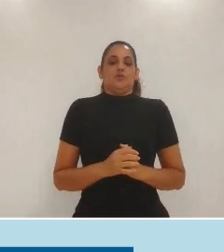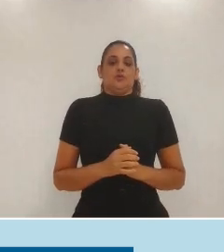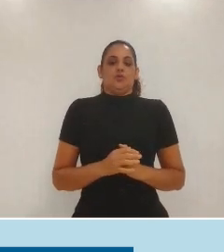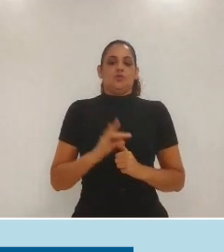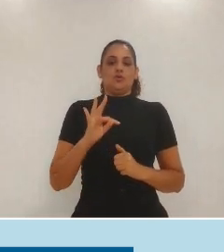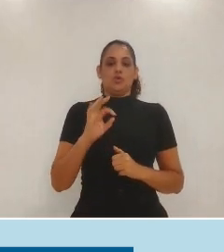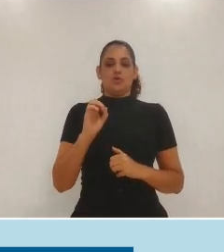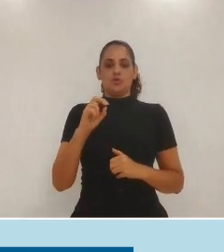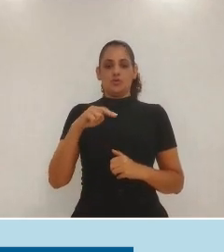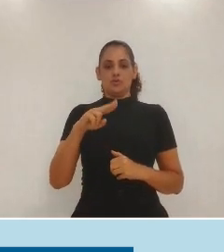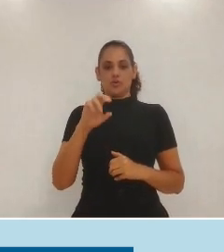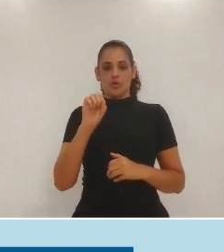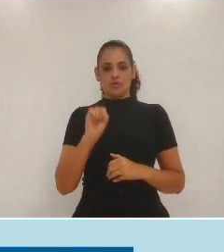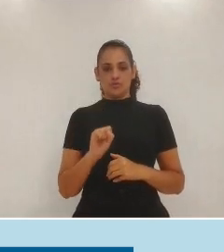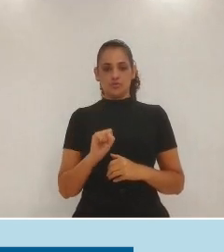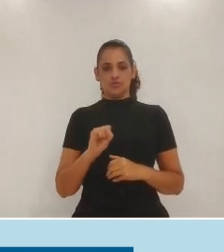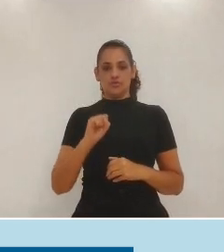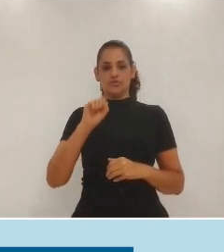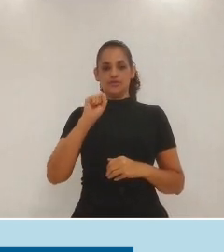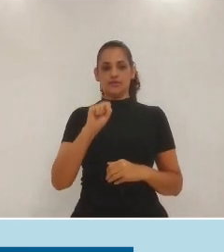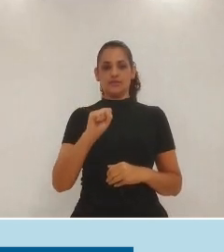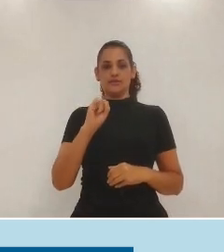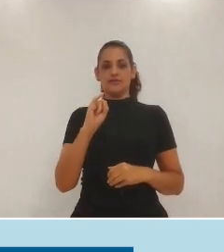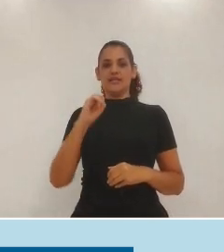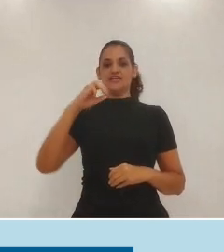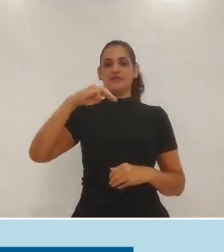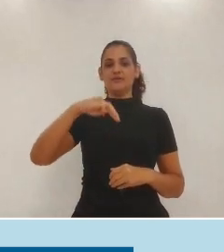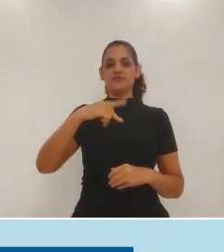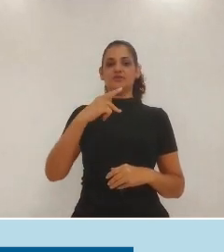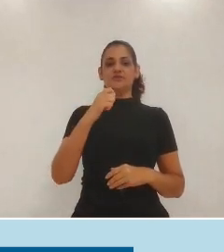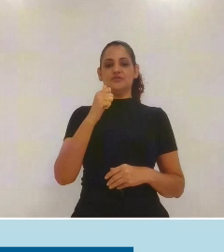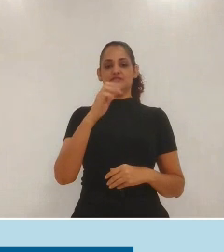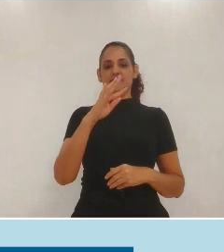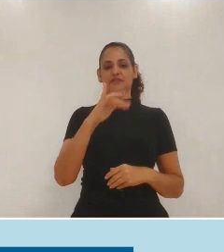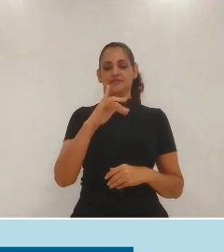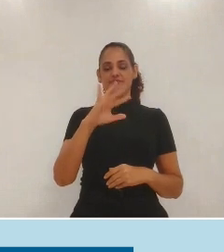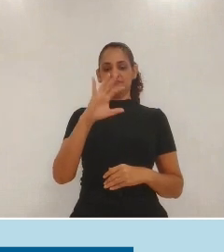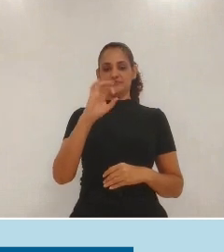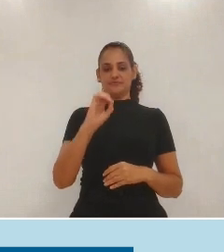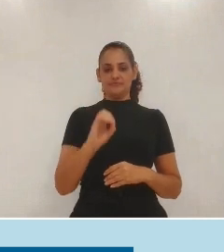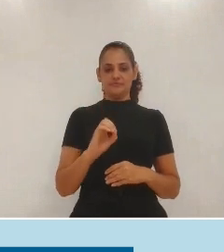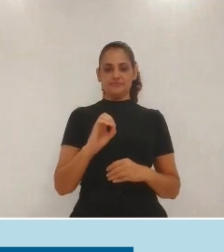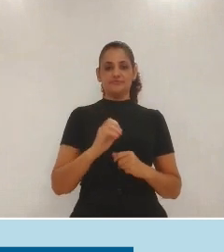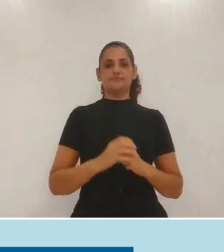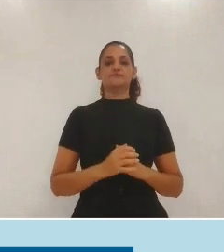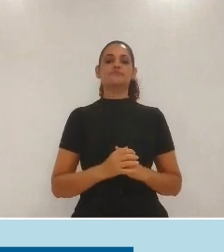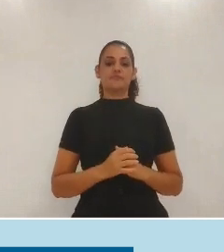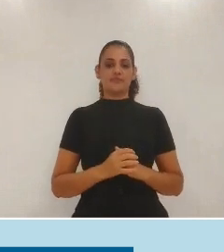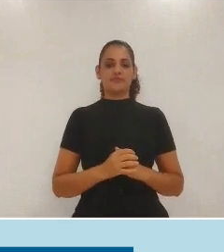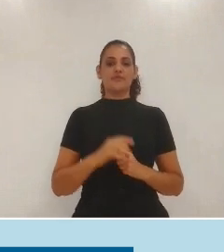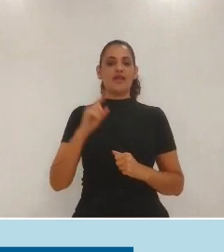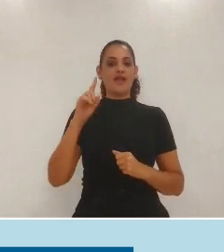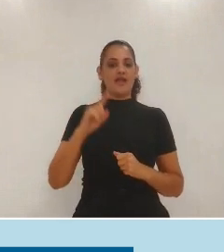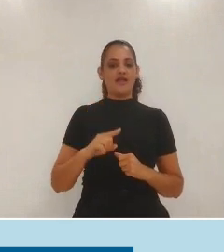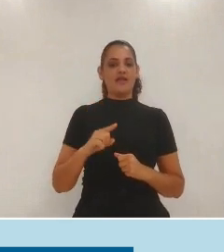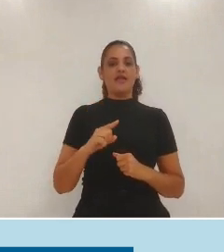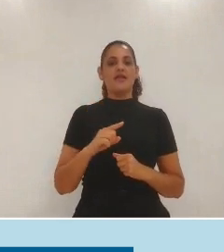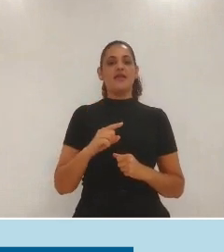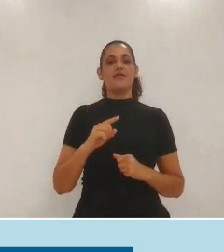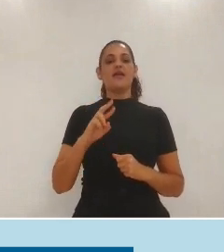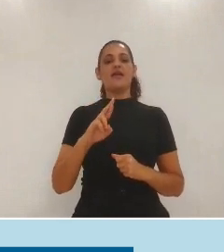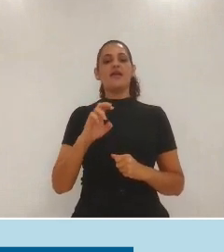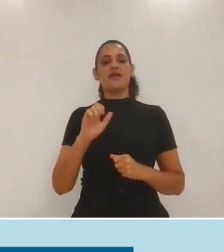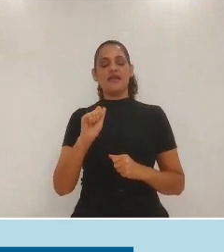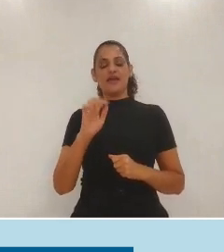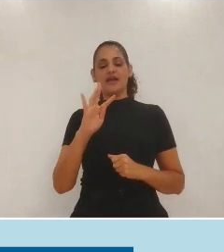ser reativo. E aí eu quero explicar esse um pouquinho. As pessoas que têm síndrome de Ehlers-Danlos e autismo, elas